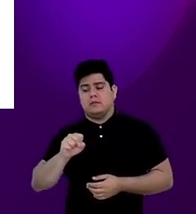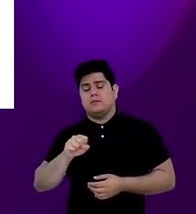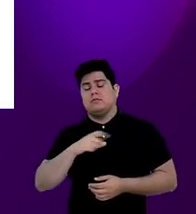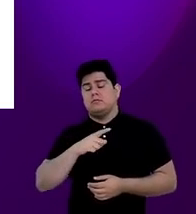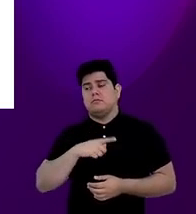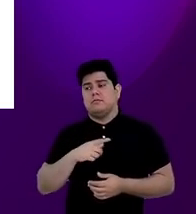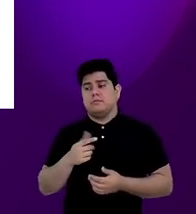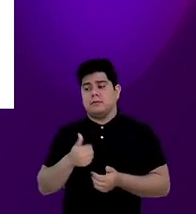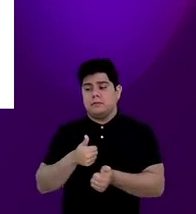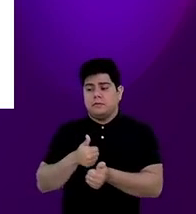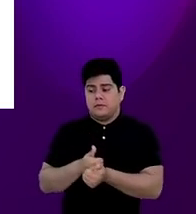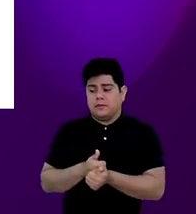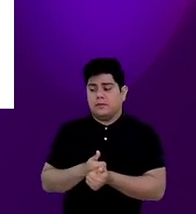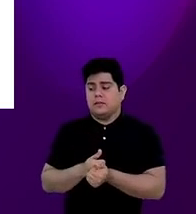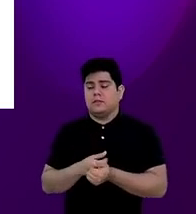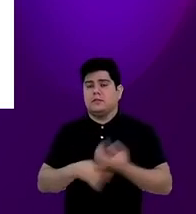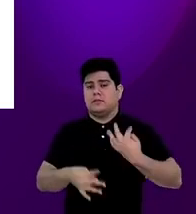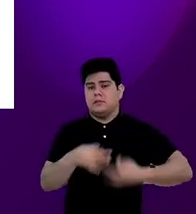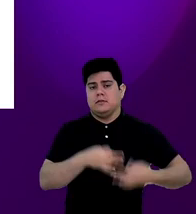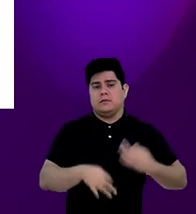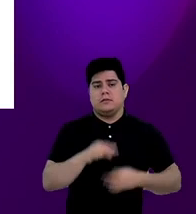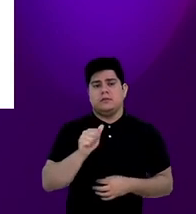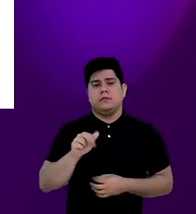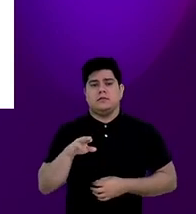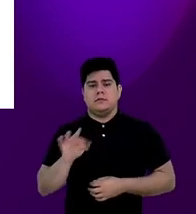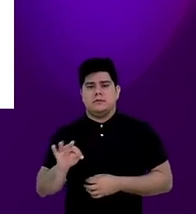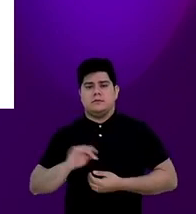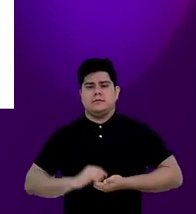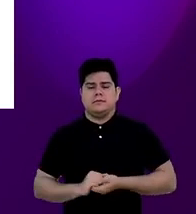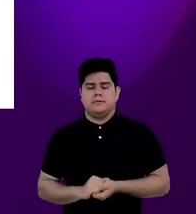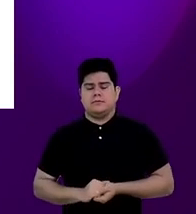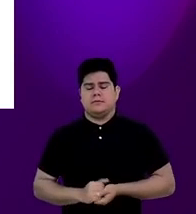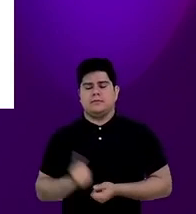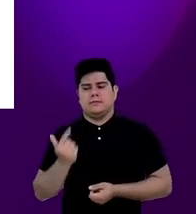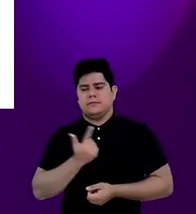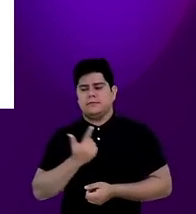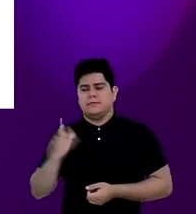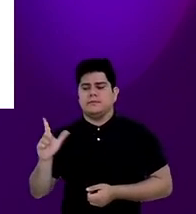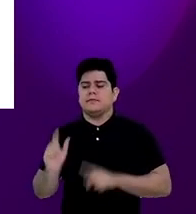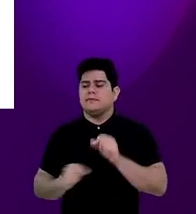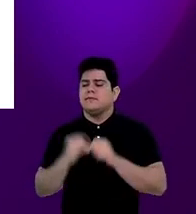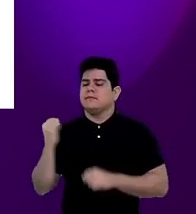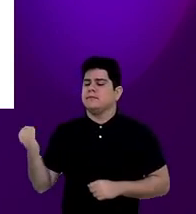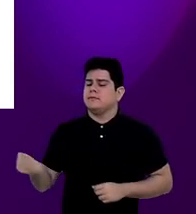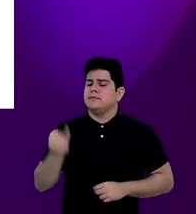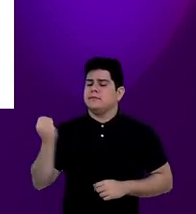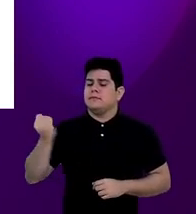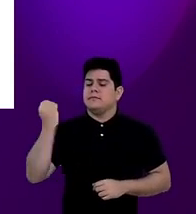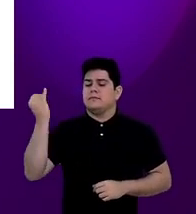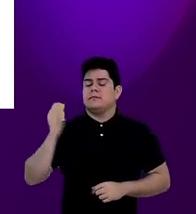que está próximo de receber terapia com CAR-T. Outra coisa importante que a gente lida